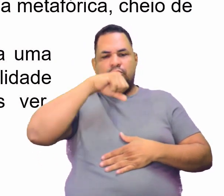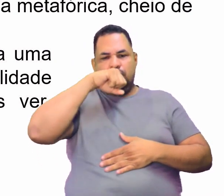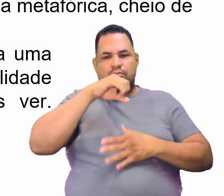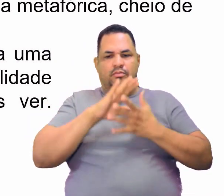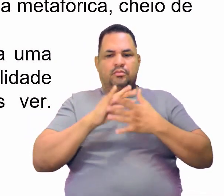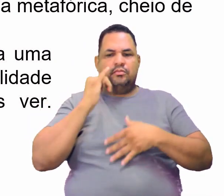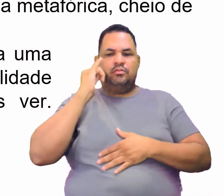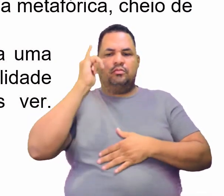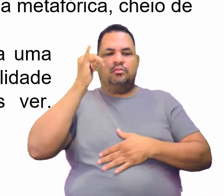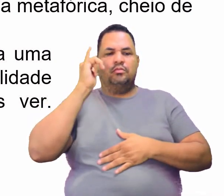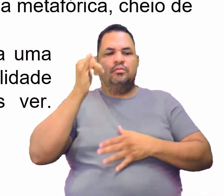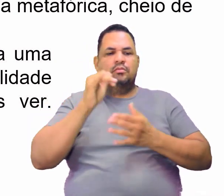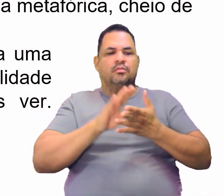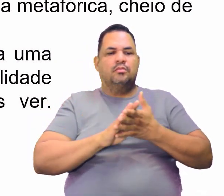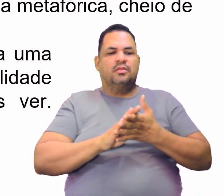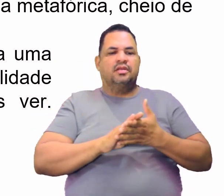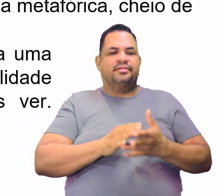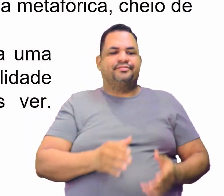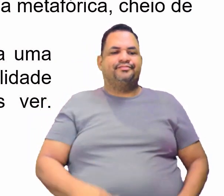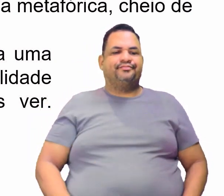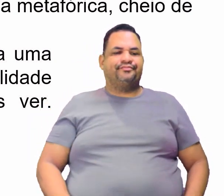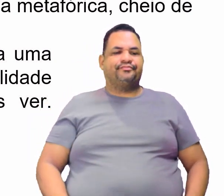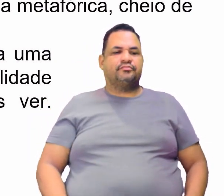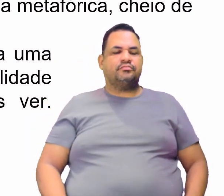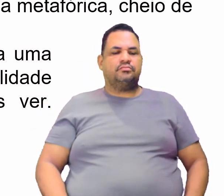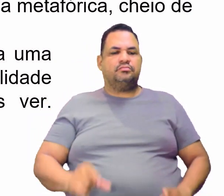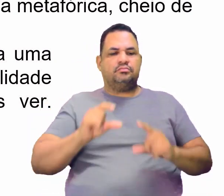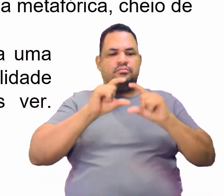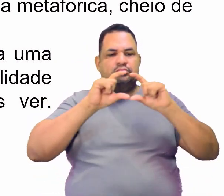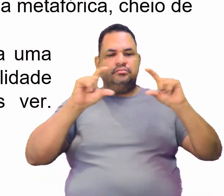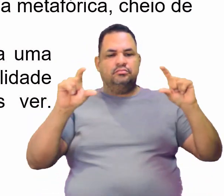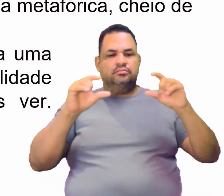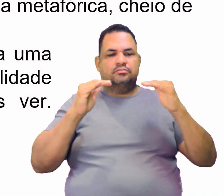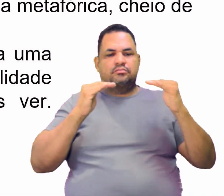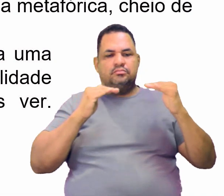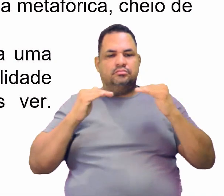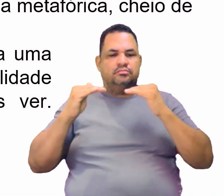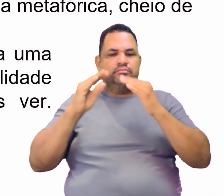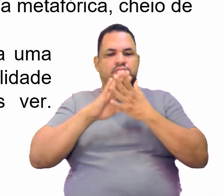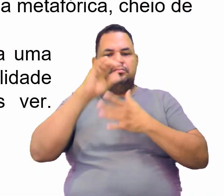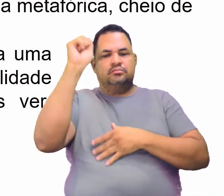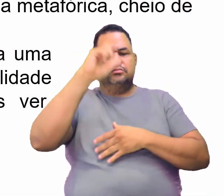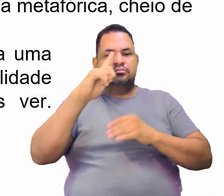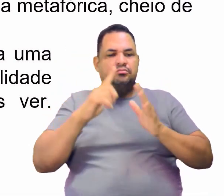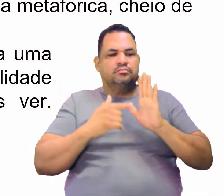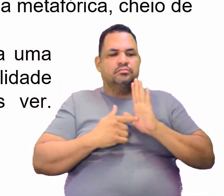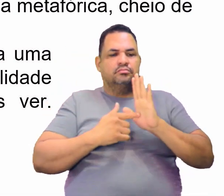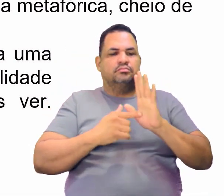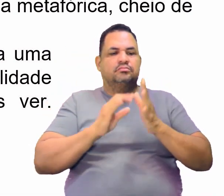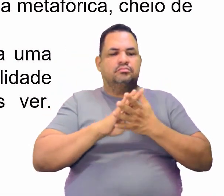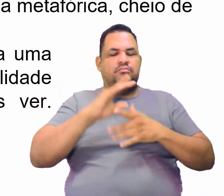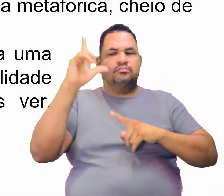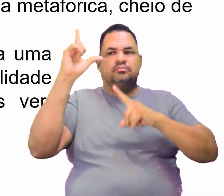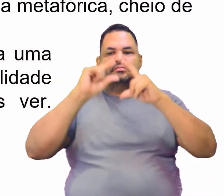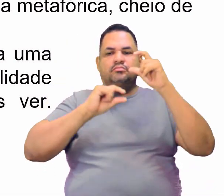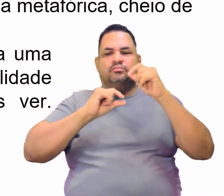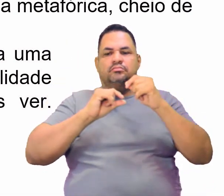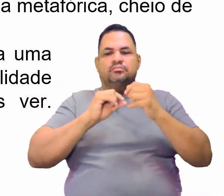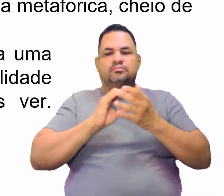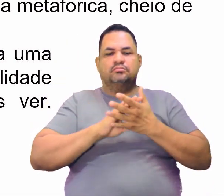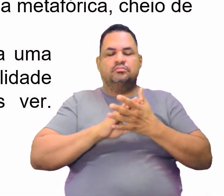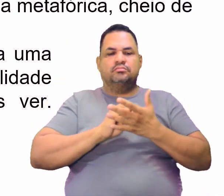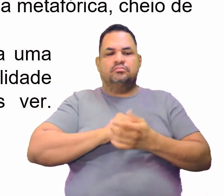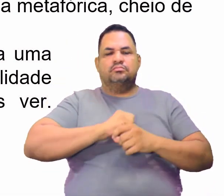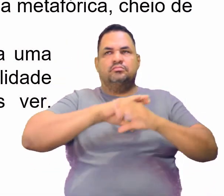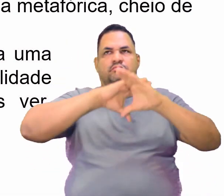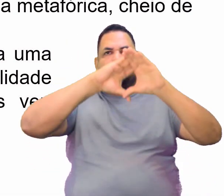do narrador. 3. O verso equilibrar-se no azul nos provoca uma imagem surreal, porque